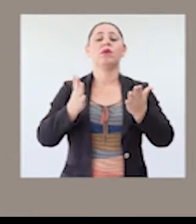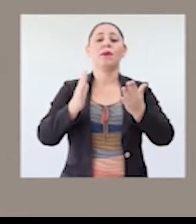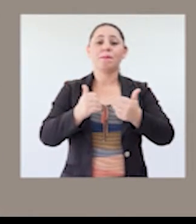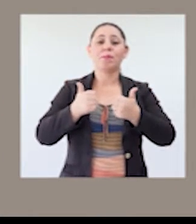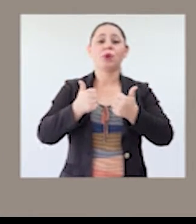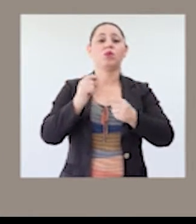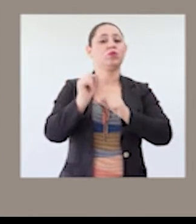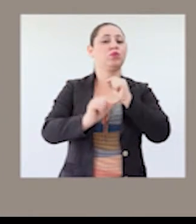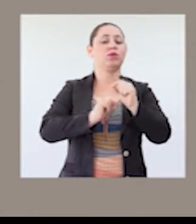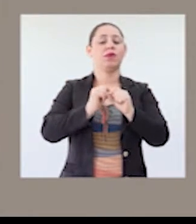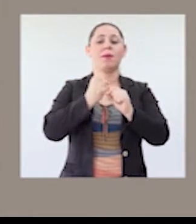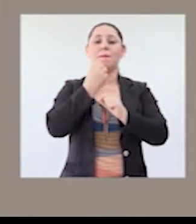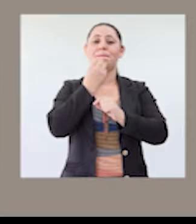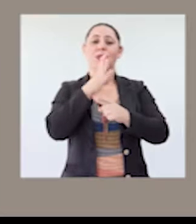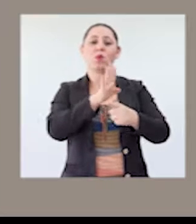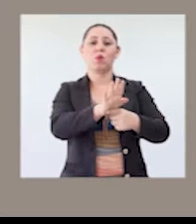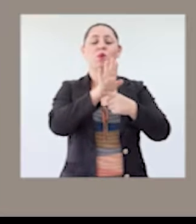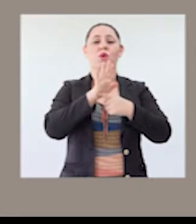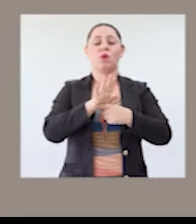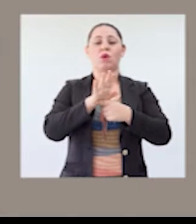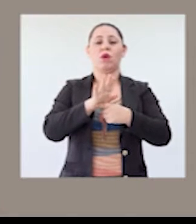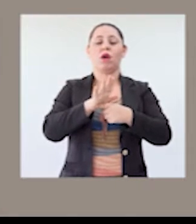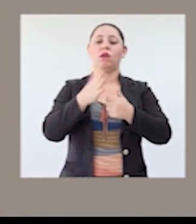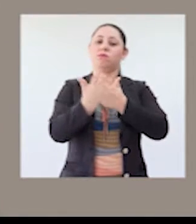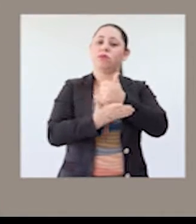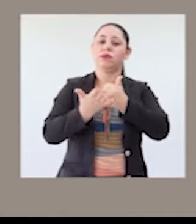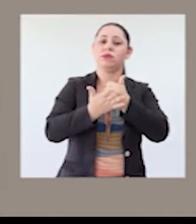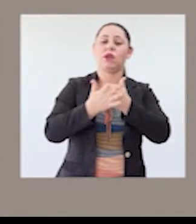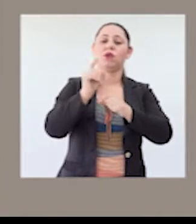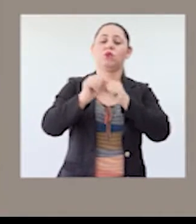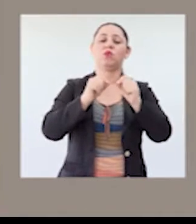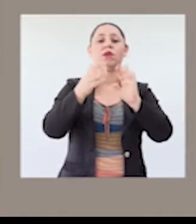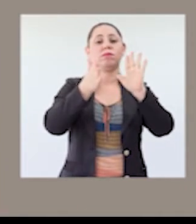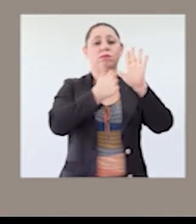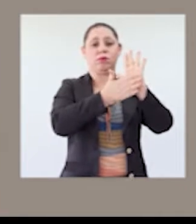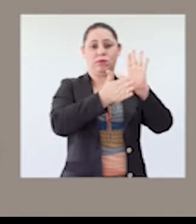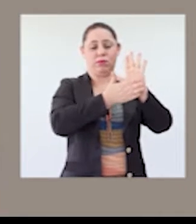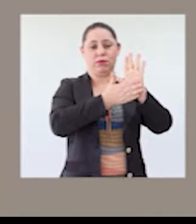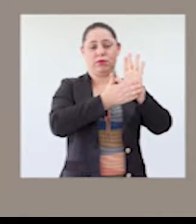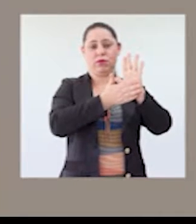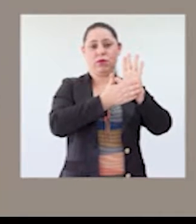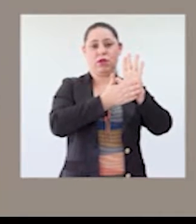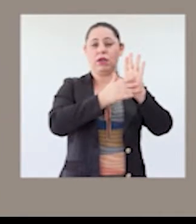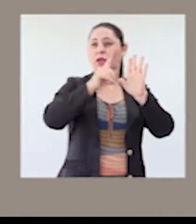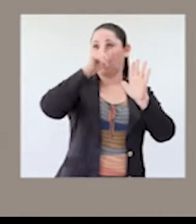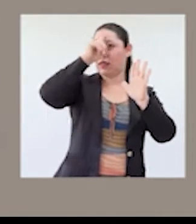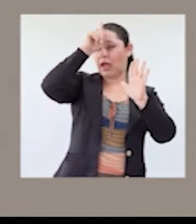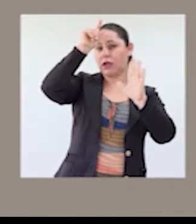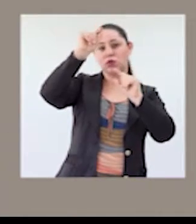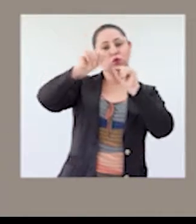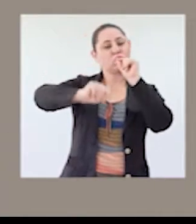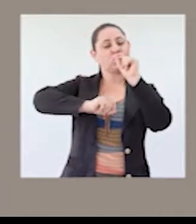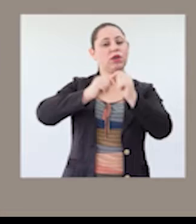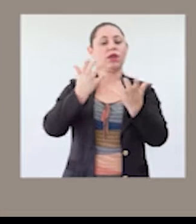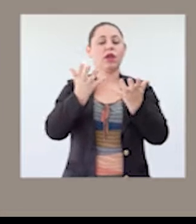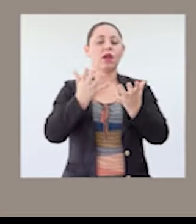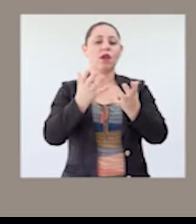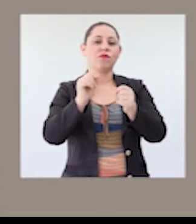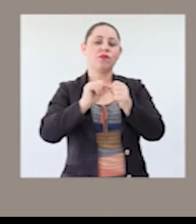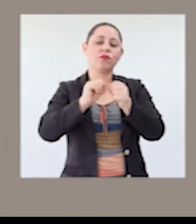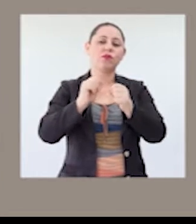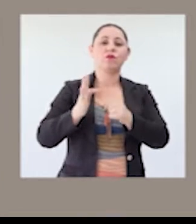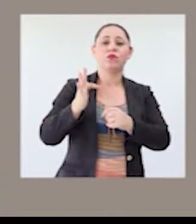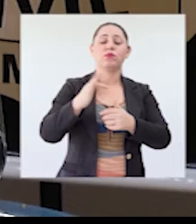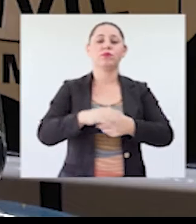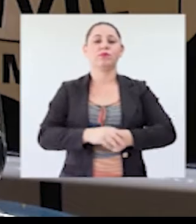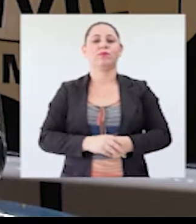propositiva, positiva, benéfica, calcada em propostas, né? Em ideias, enfim, em